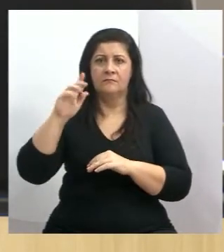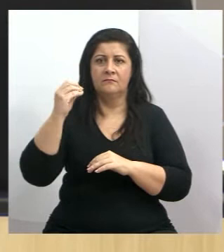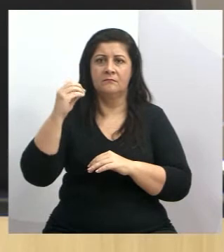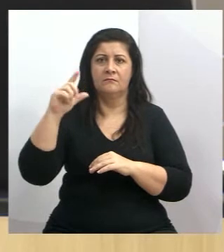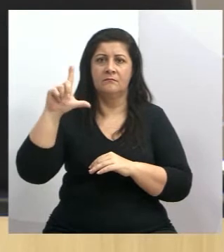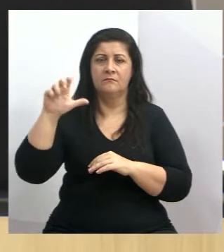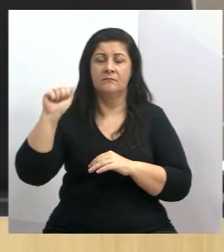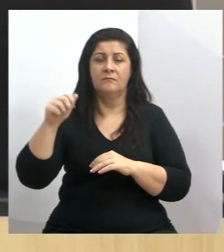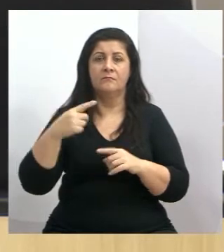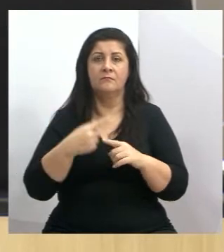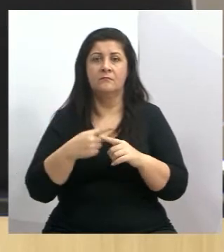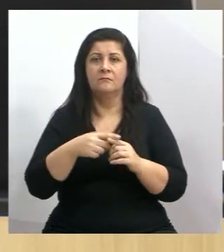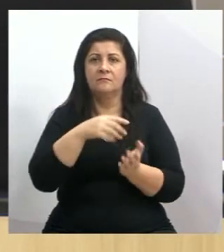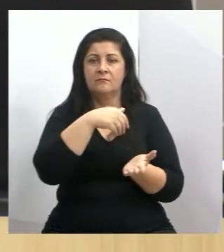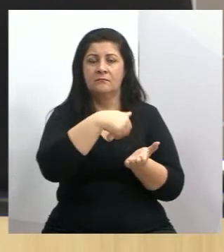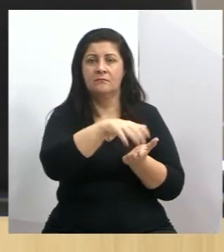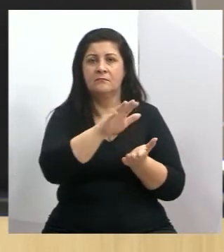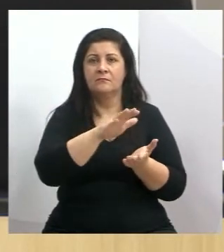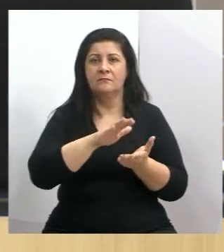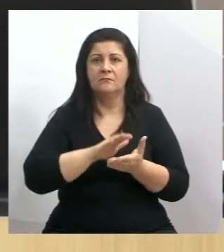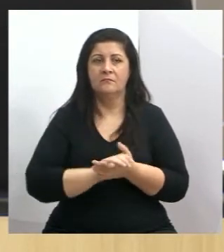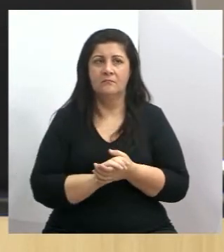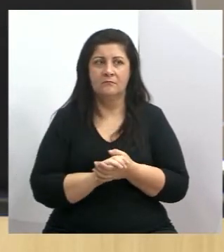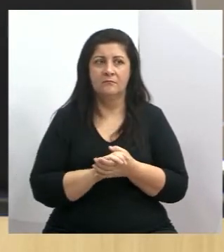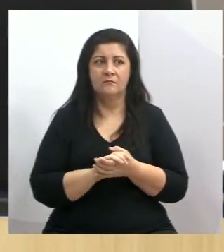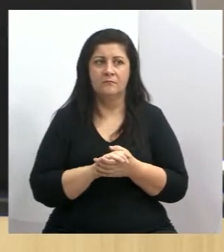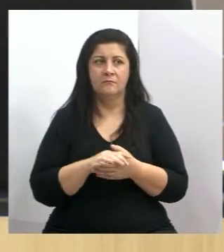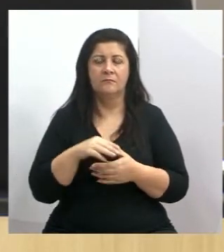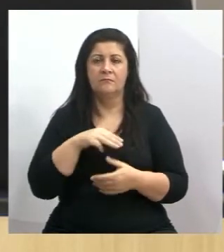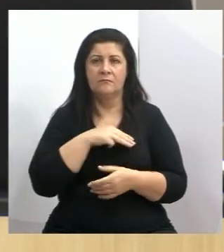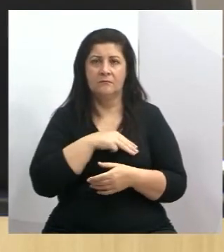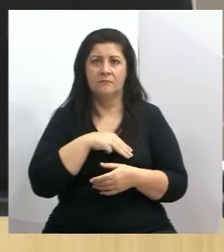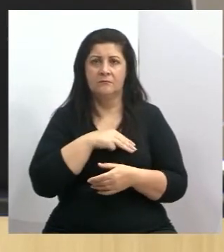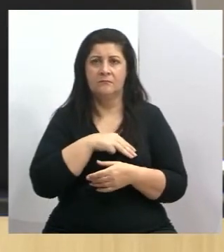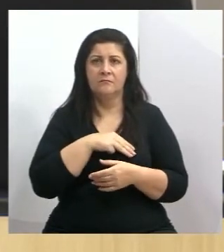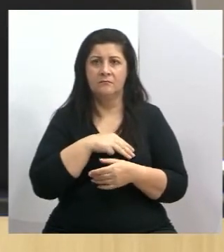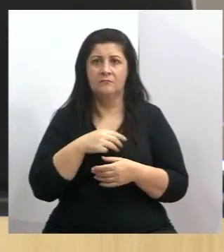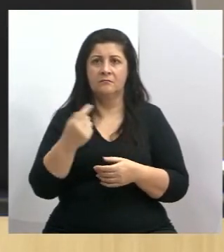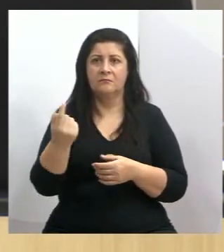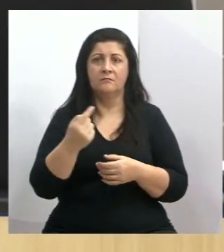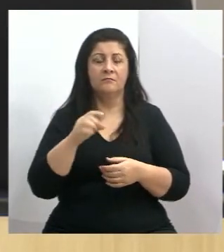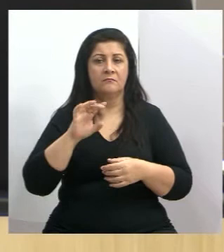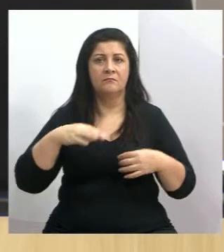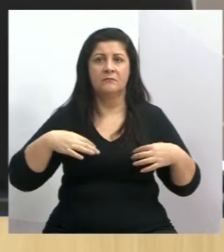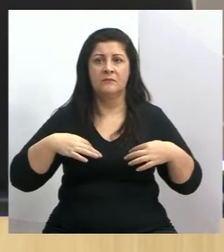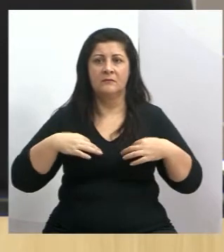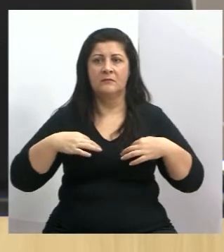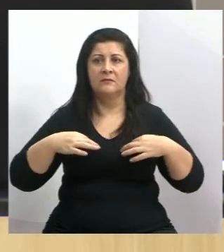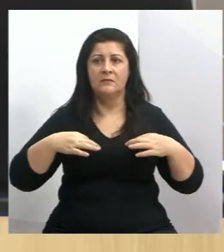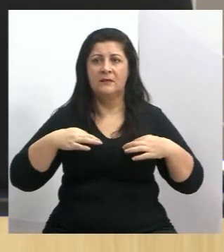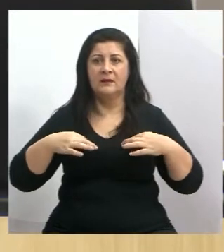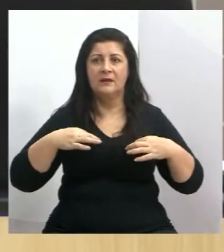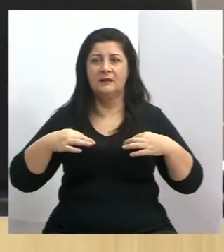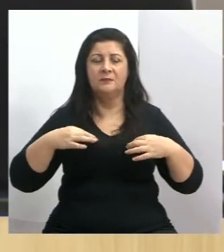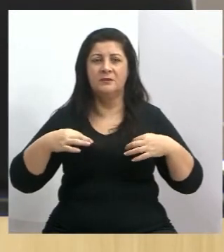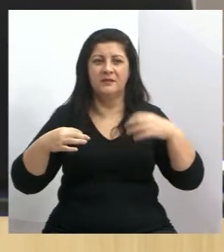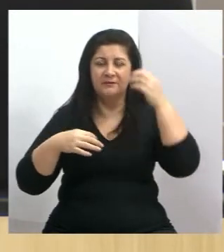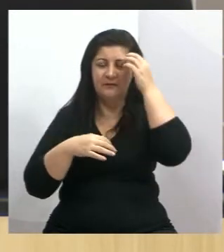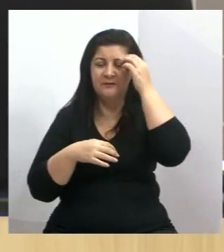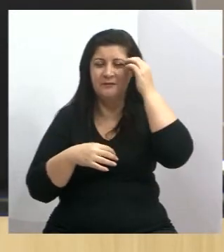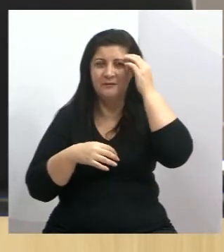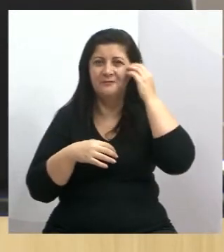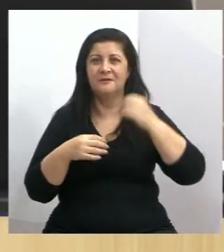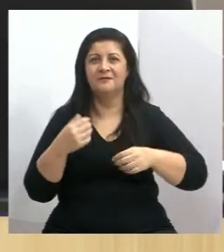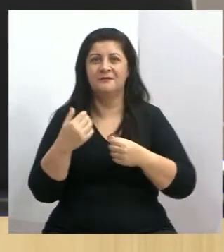da Igreja Universal do Reino de Deus de Angola vindo somente com a roupa do corpo sem acesso a sua bagagem